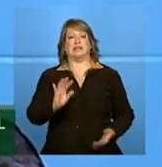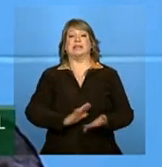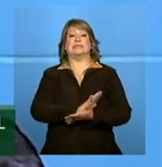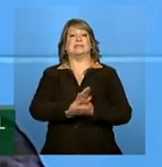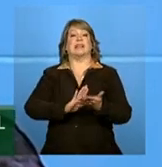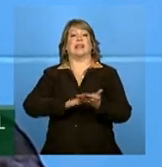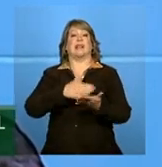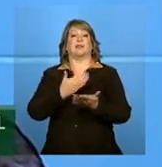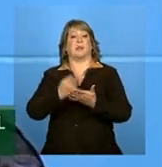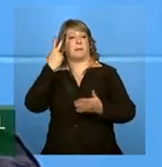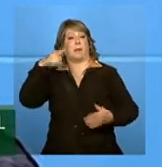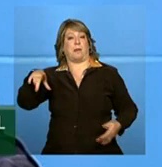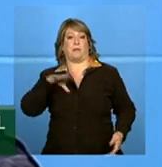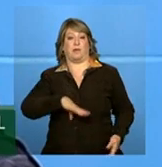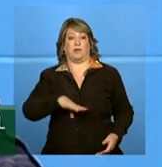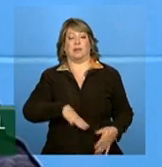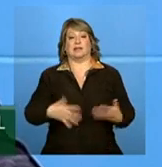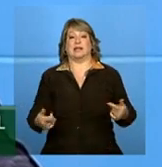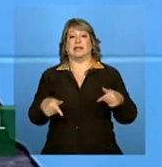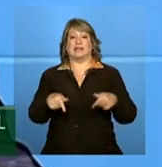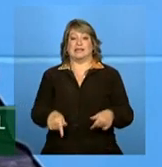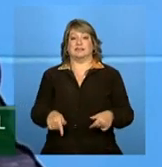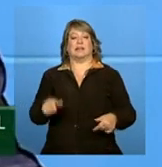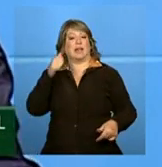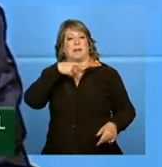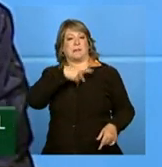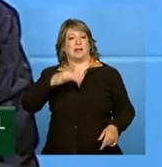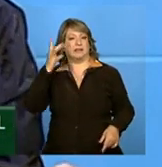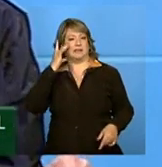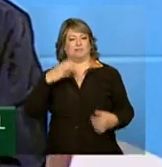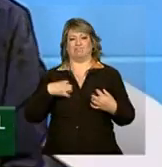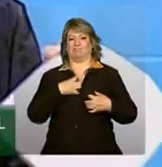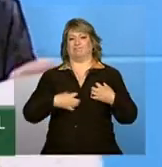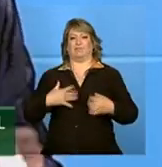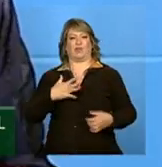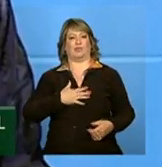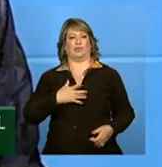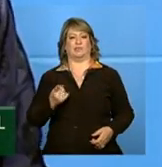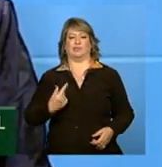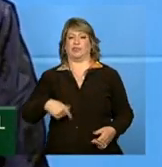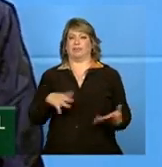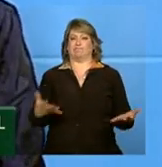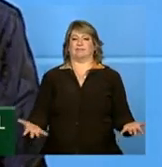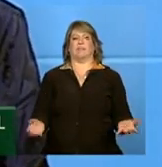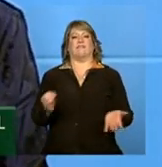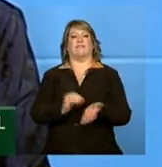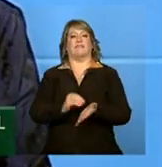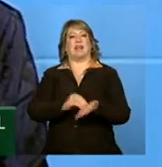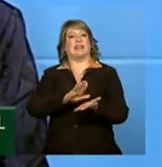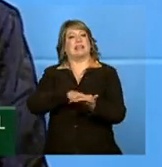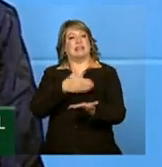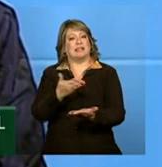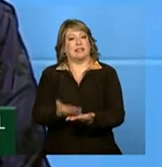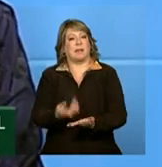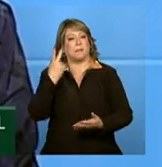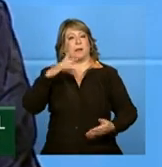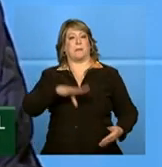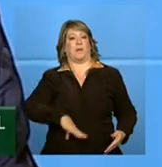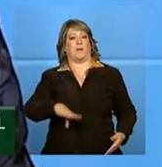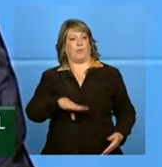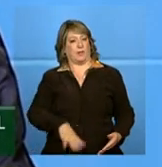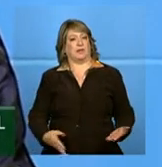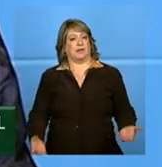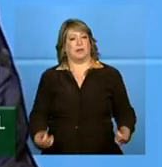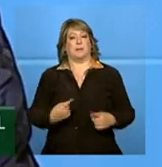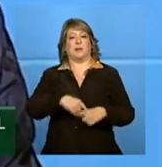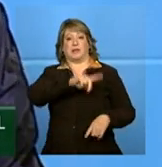simultânea tradução, e isso a incomodou bastante a todos nós e mostra o esforço e a preocupação que a gente